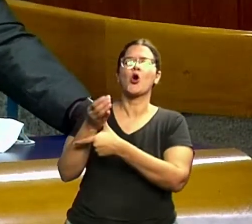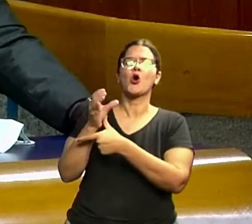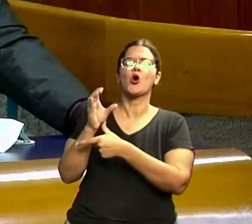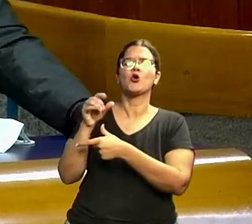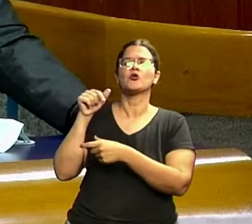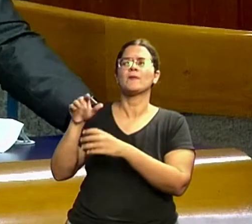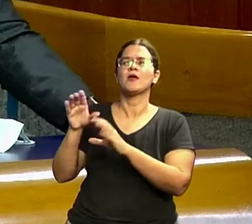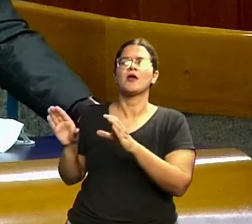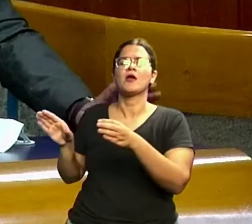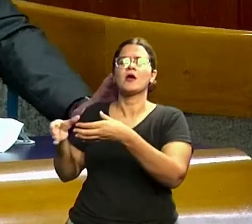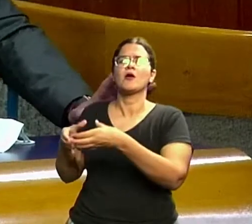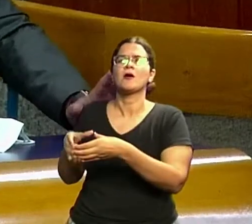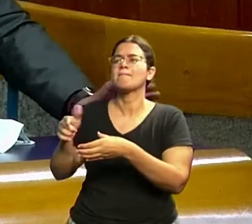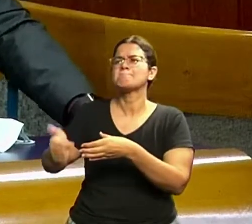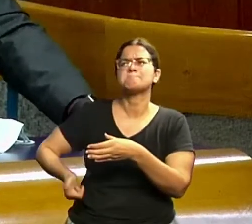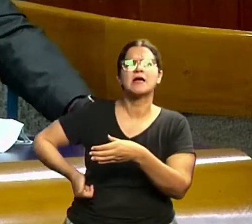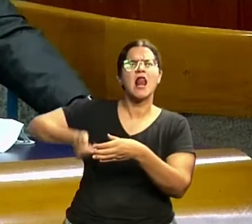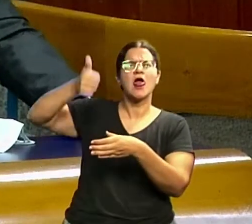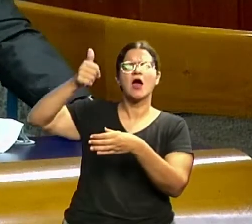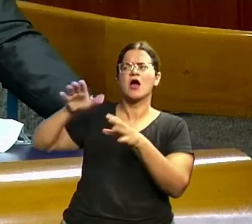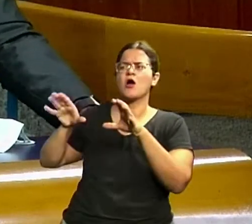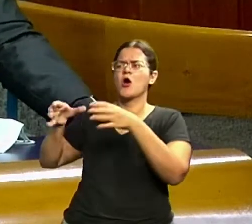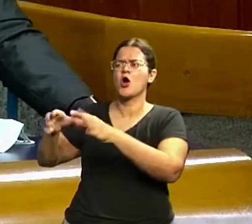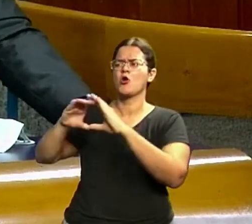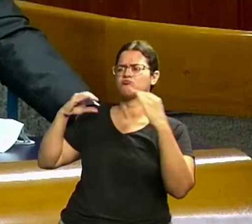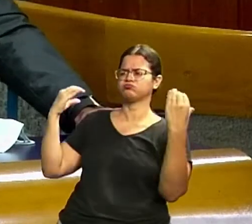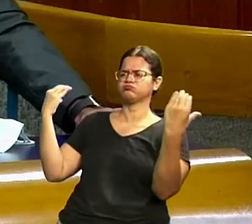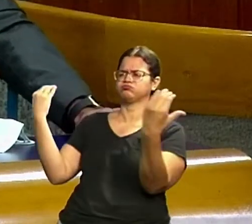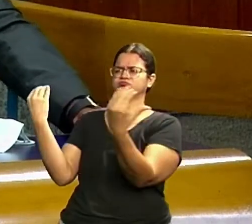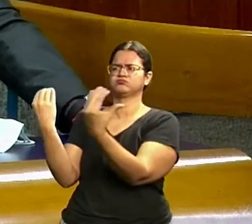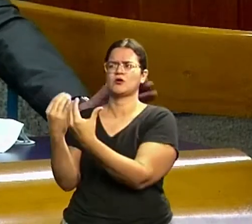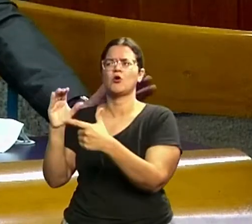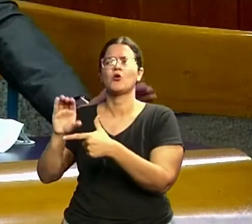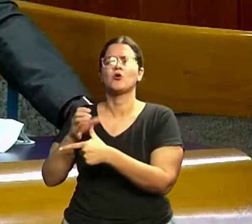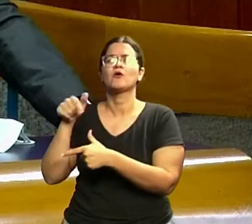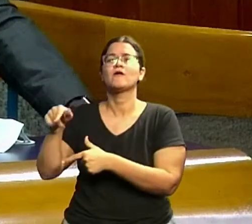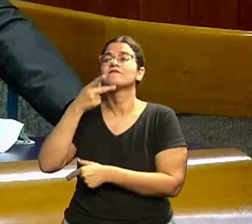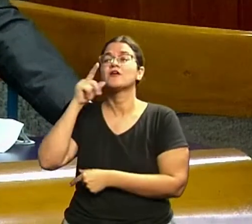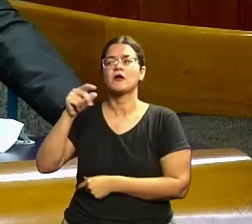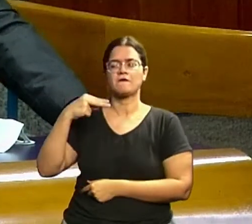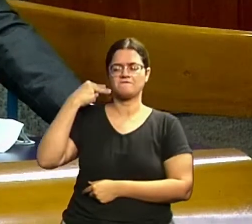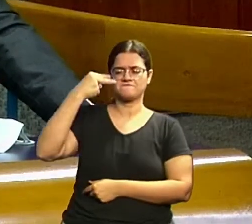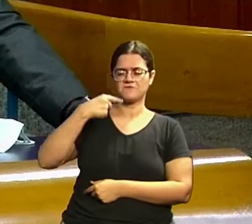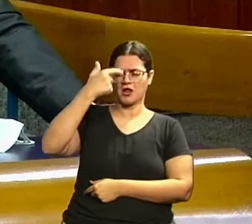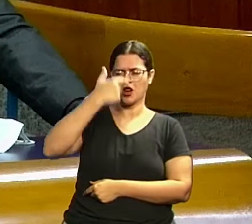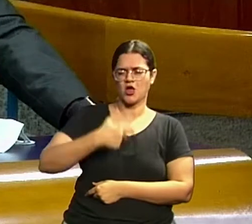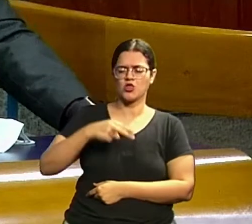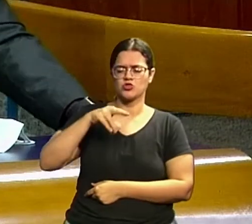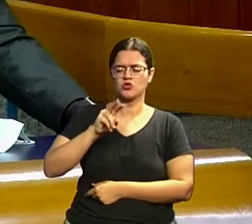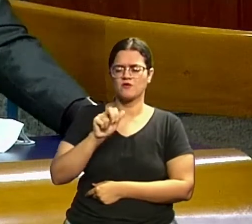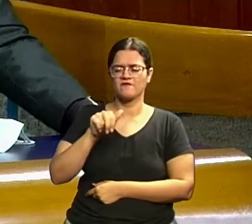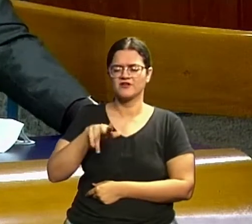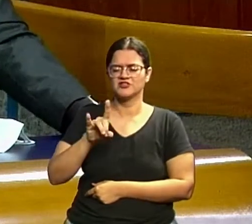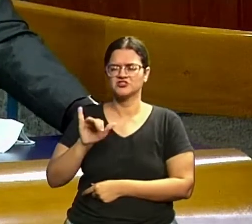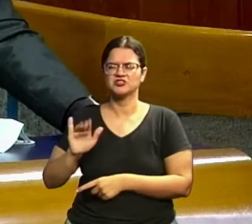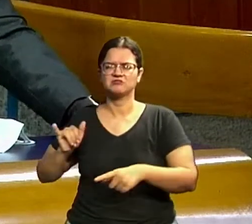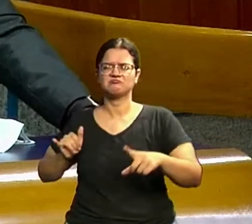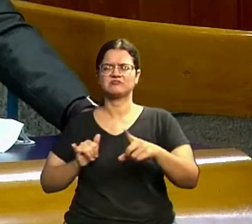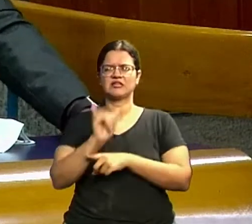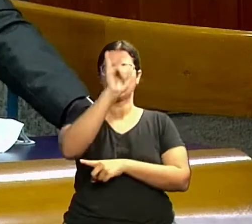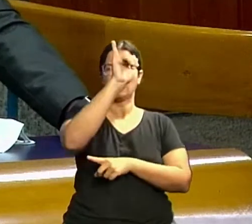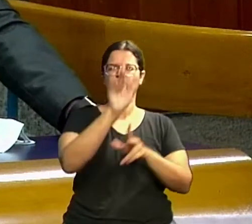não me engano, o melhor condomínio da capital, onde fala que o vereador Sargento Novandir é traidor do